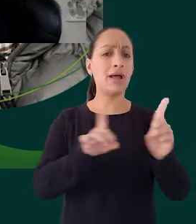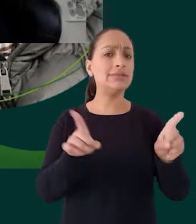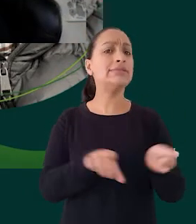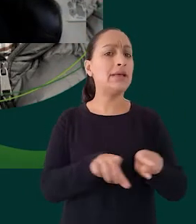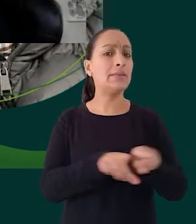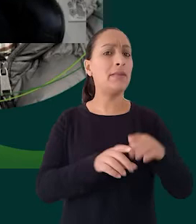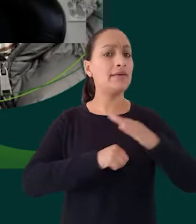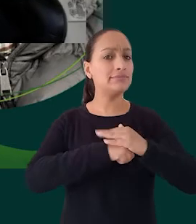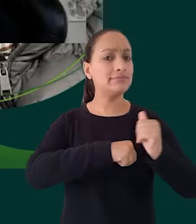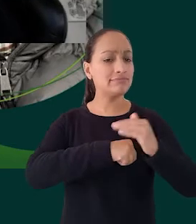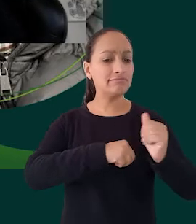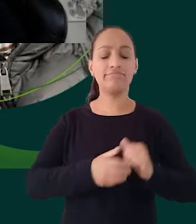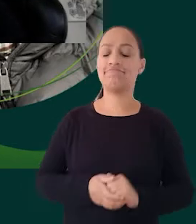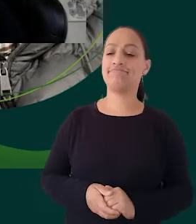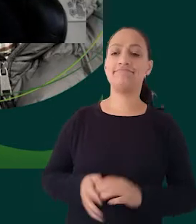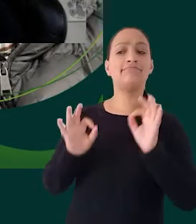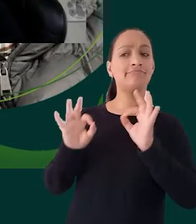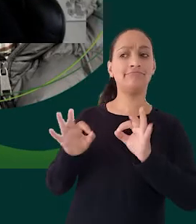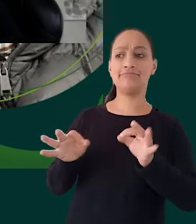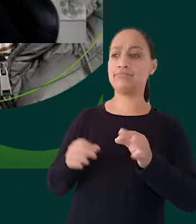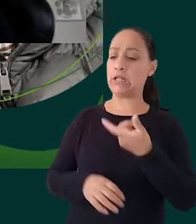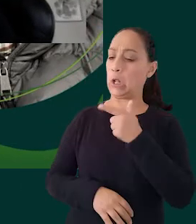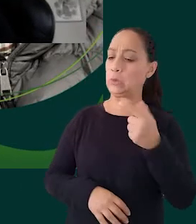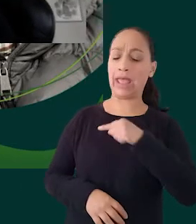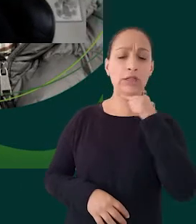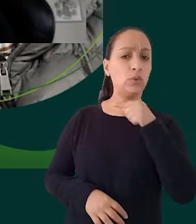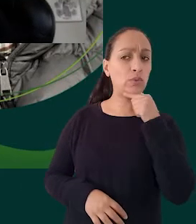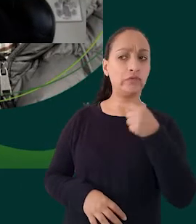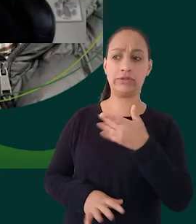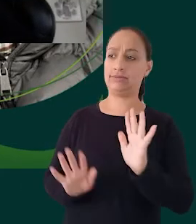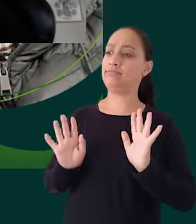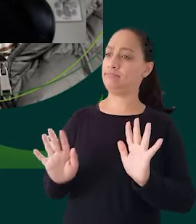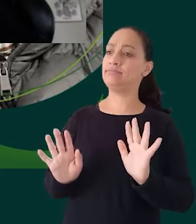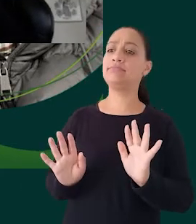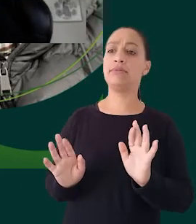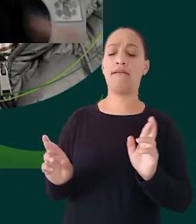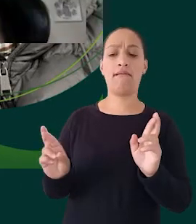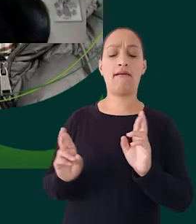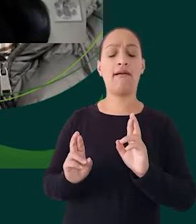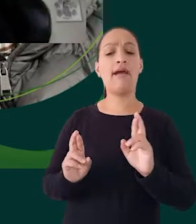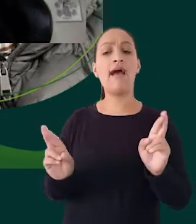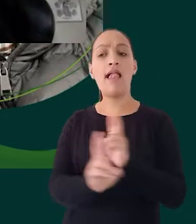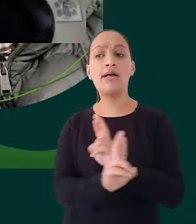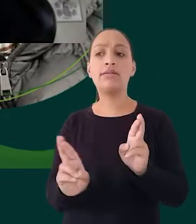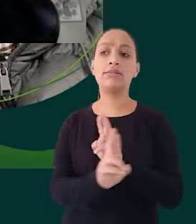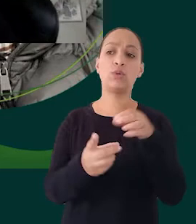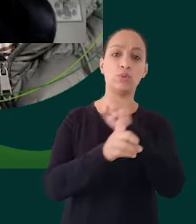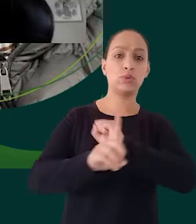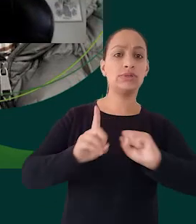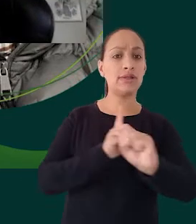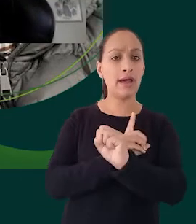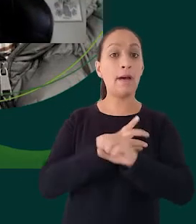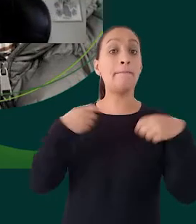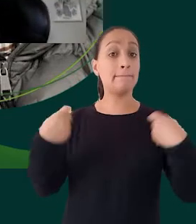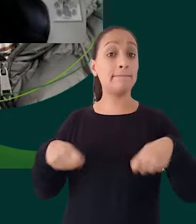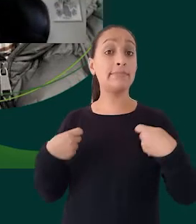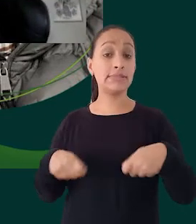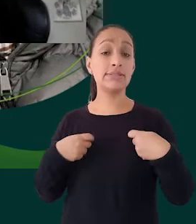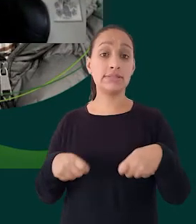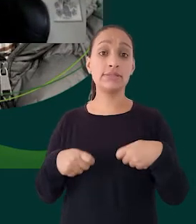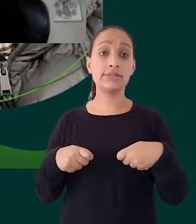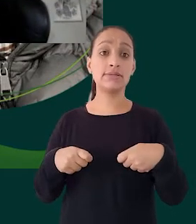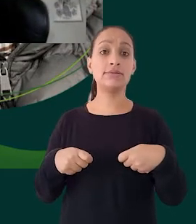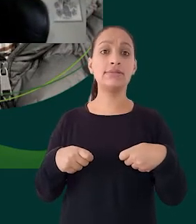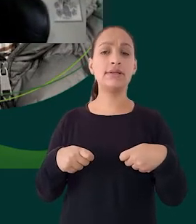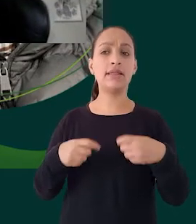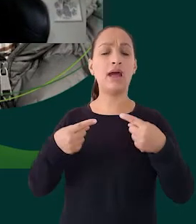também. Sem dúvida alguma. As relações sociais, né, precisam estar, precisam